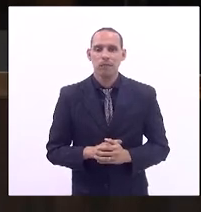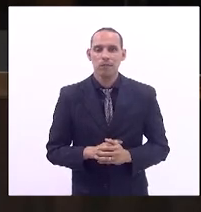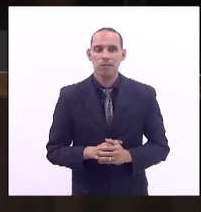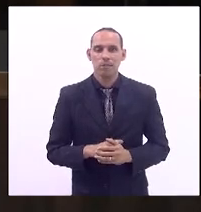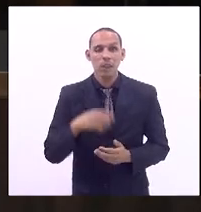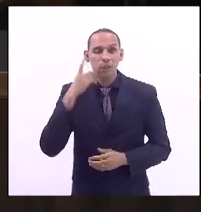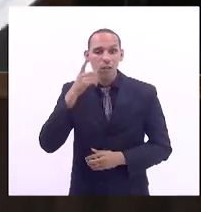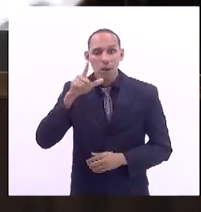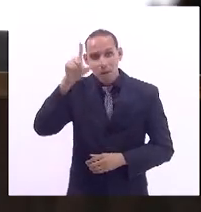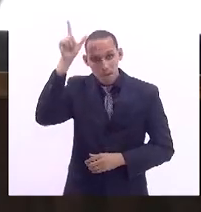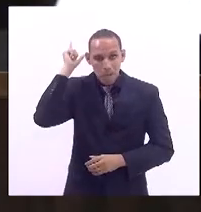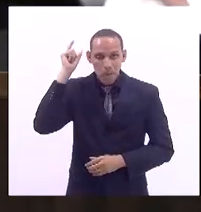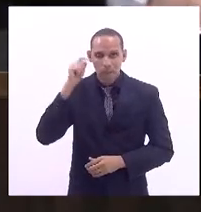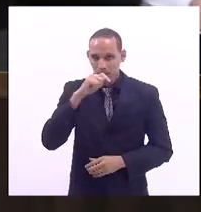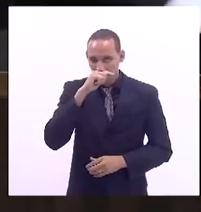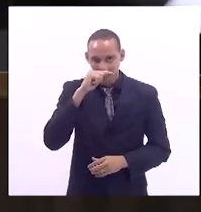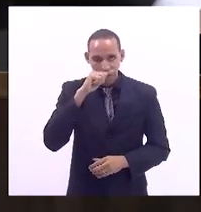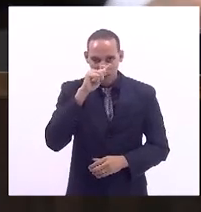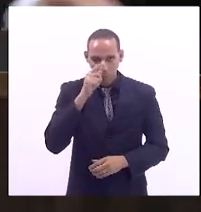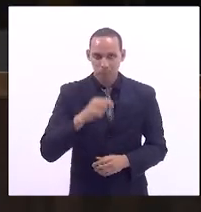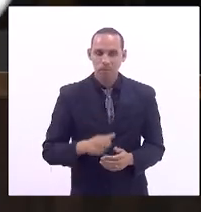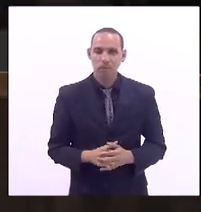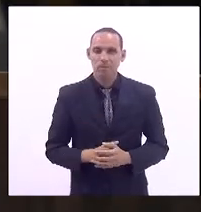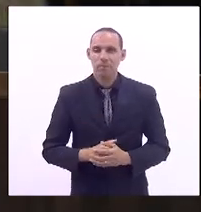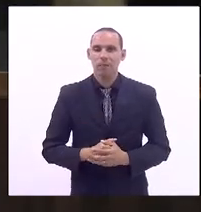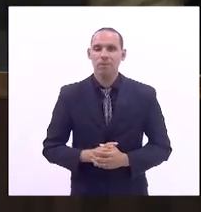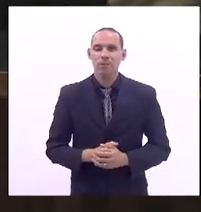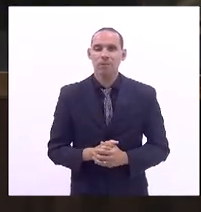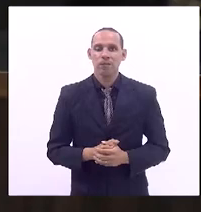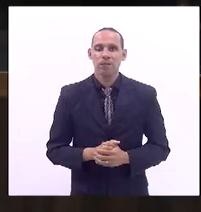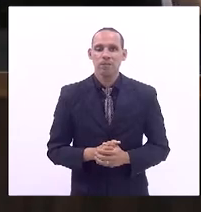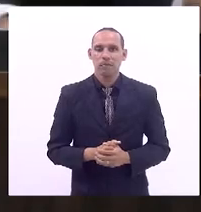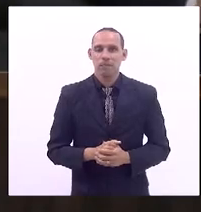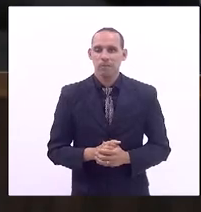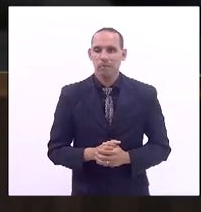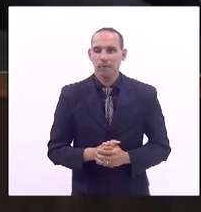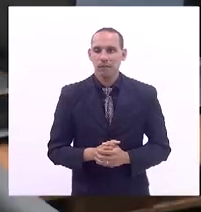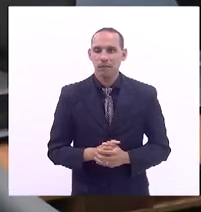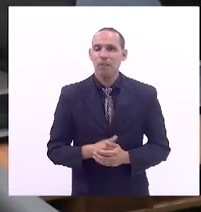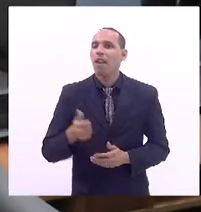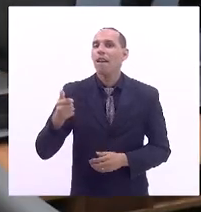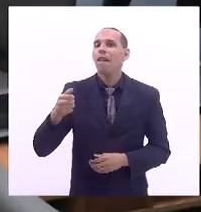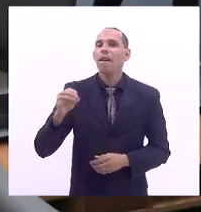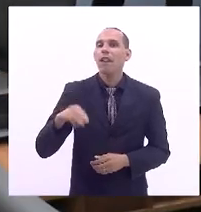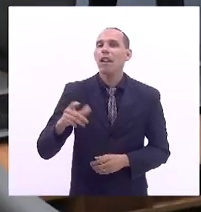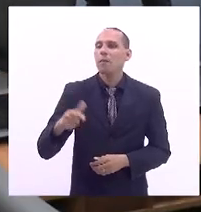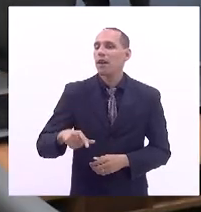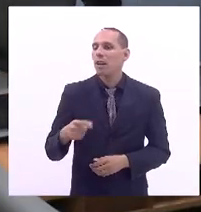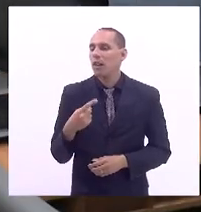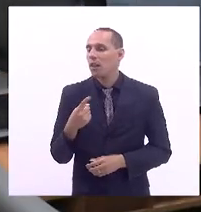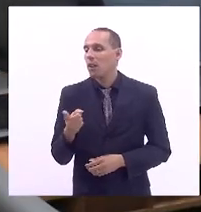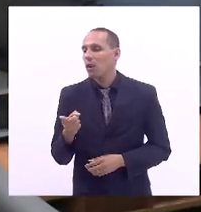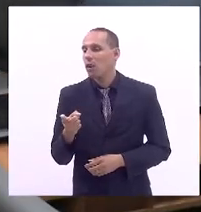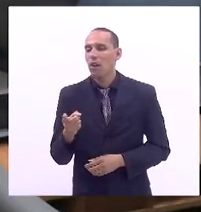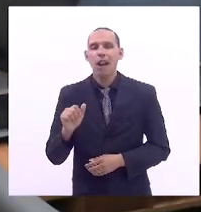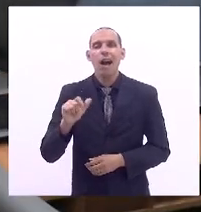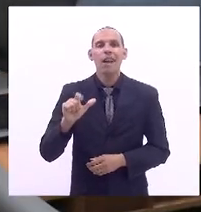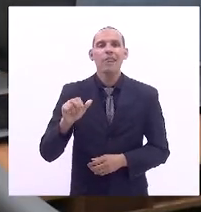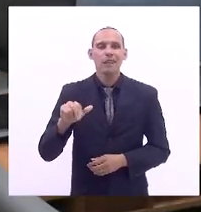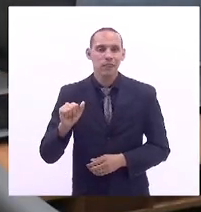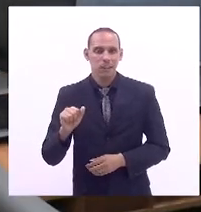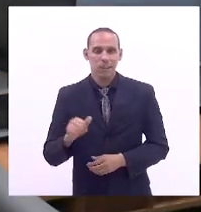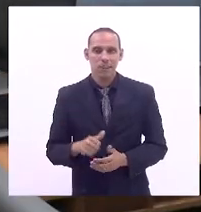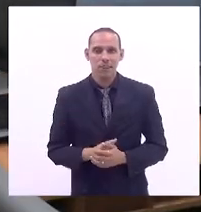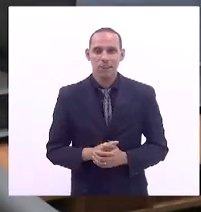o Deputado Luiz Paulo e deixar mais quem que está à espera aí Alana